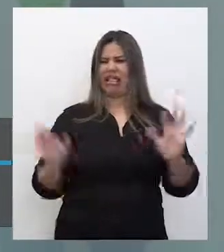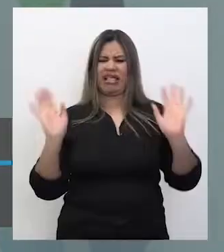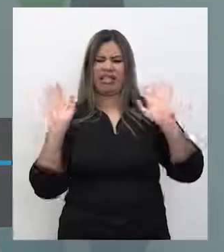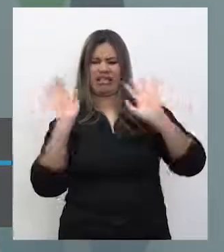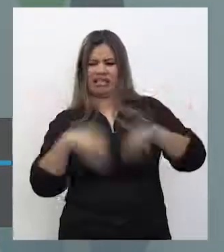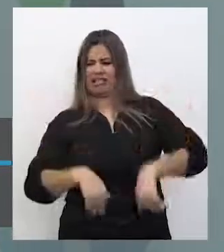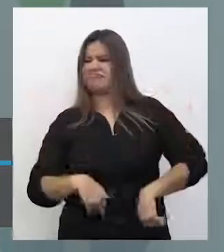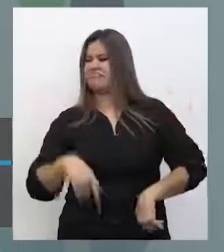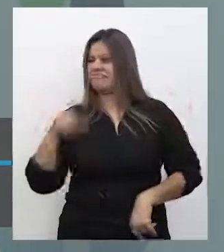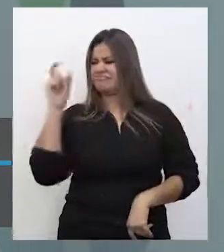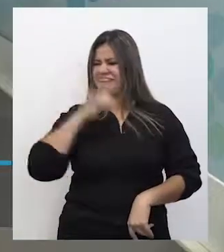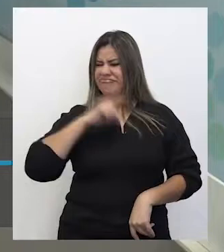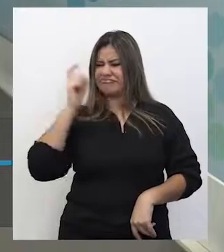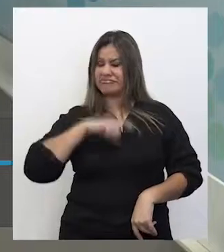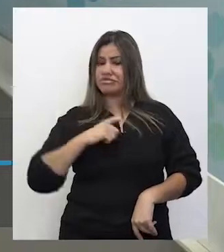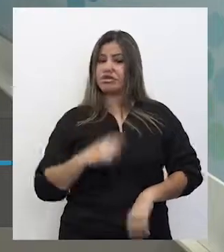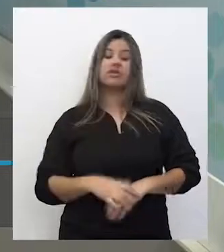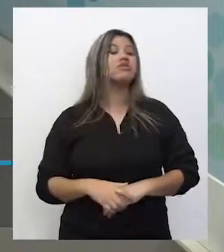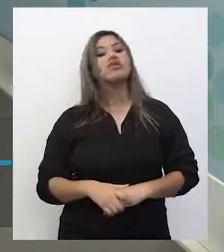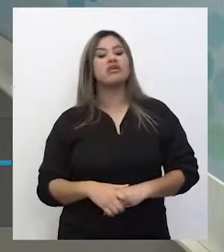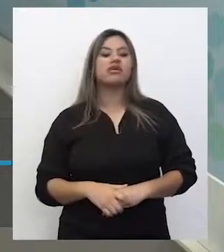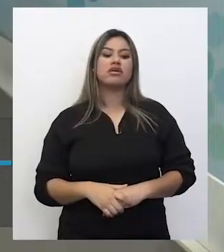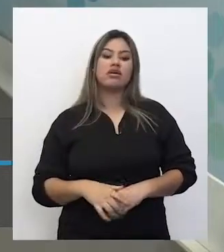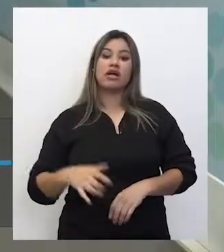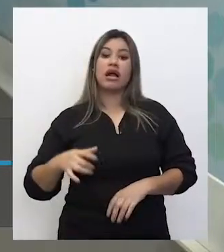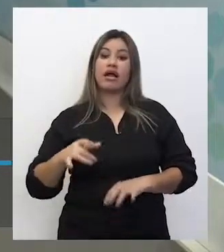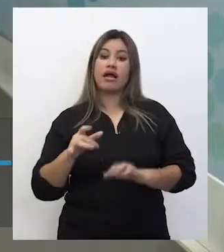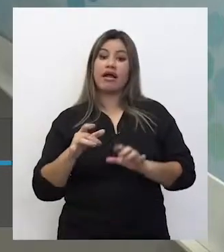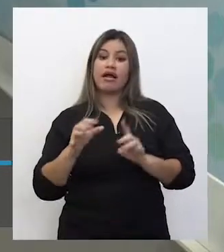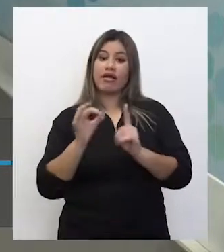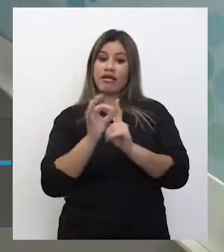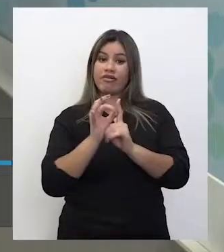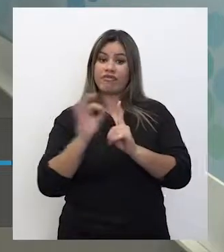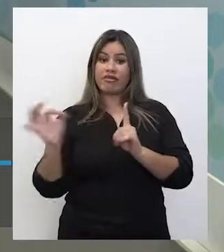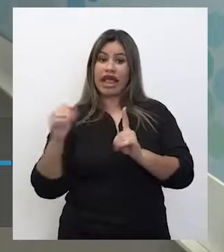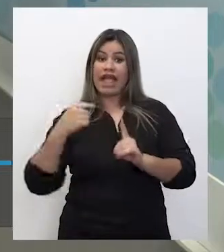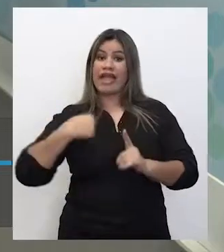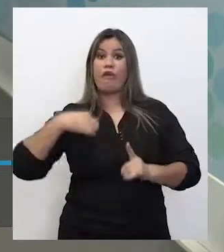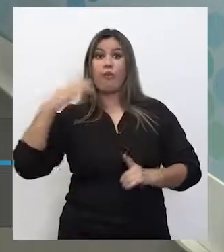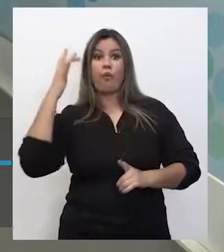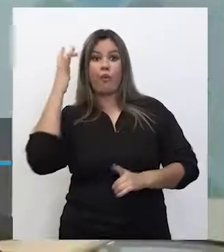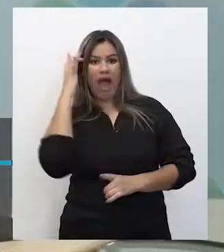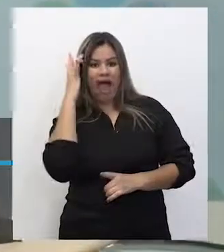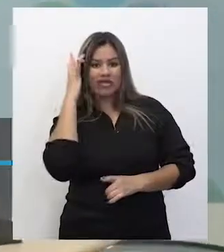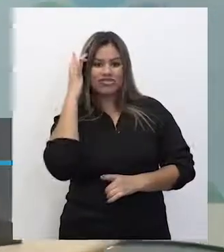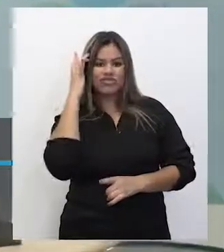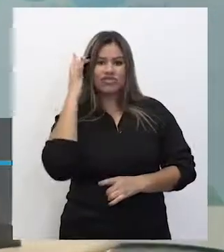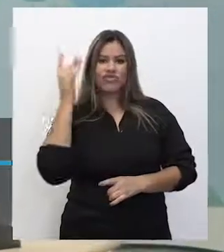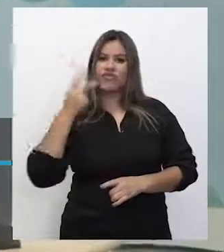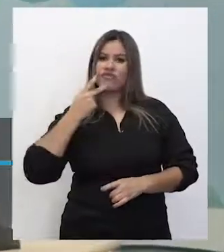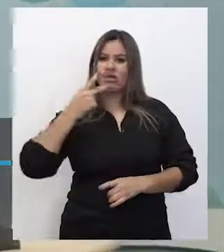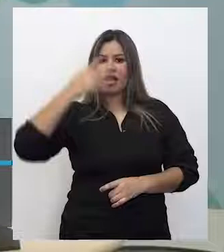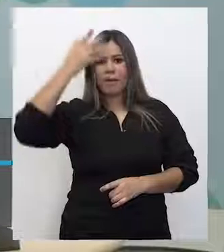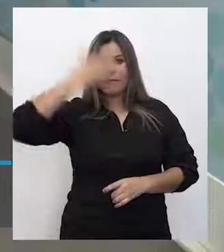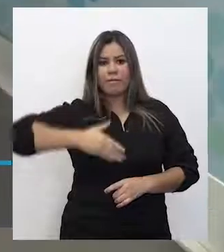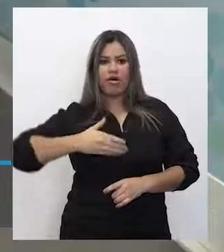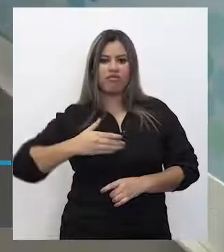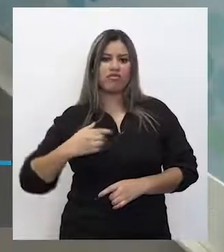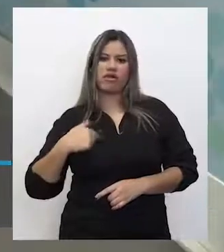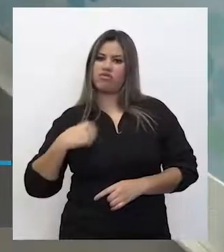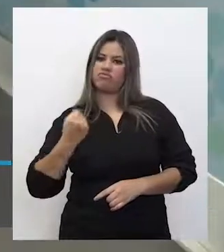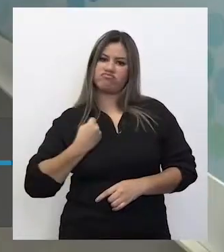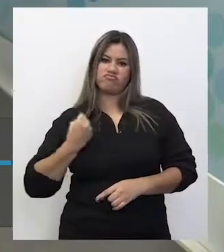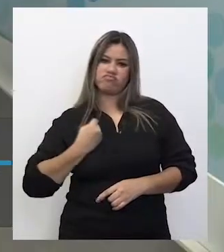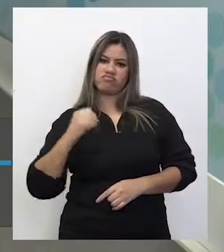isso é invenção. Eu falo para meus alunos, colocou eu acho na prova, é 0. Colocar eu acho na minha redação é 0. Imagina, eu falar